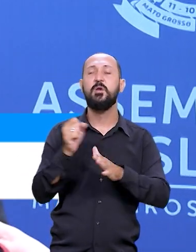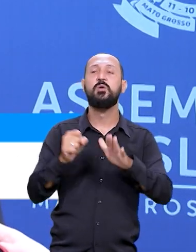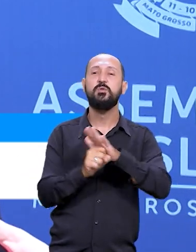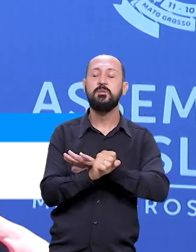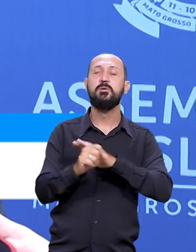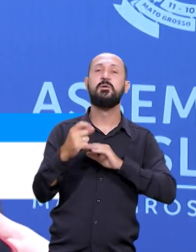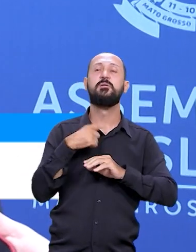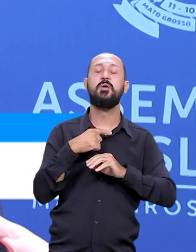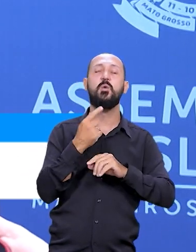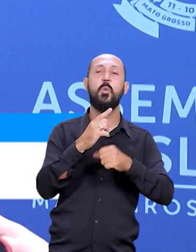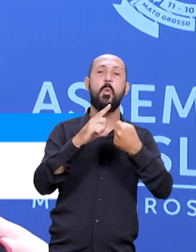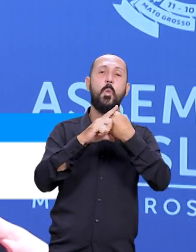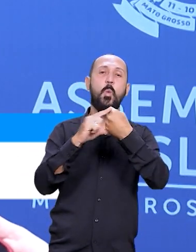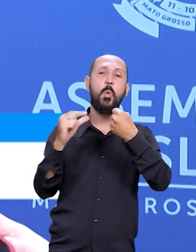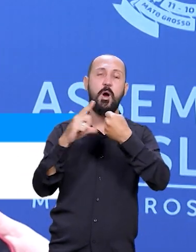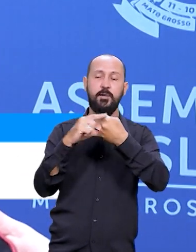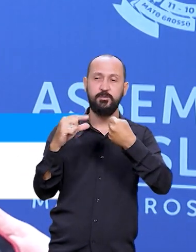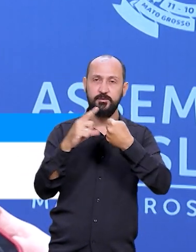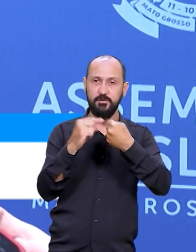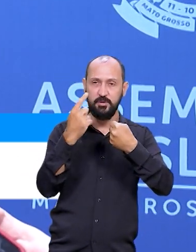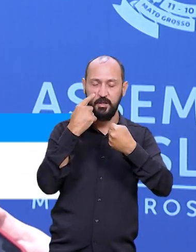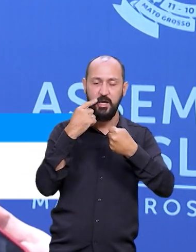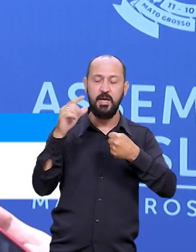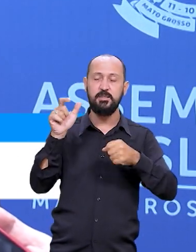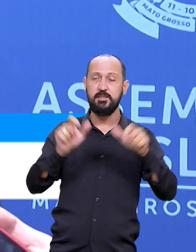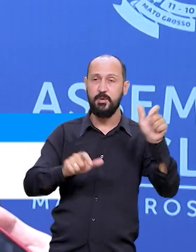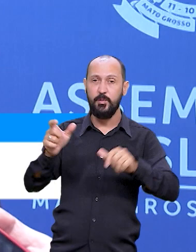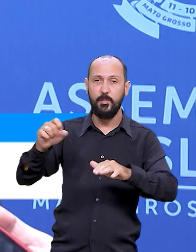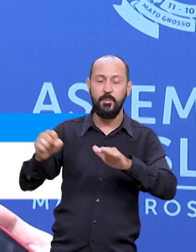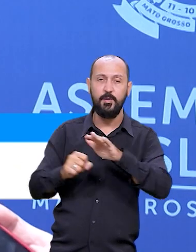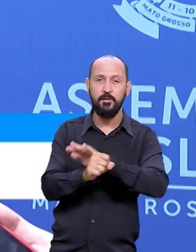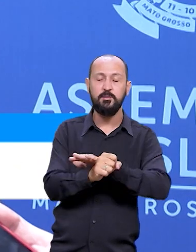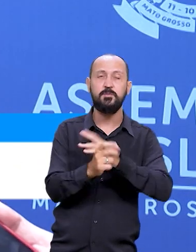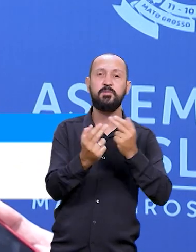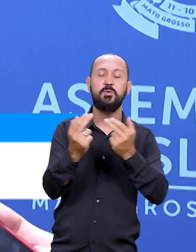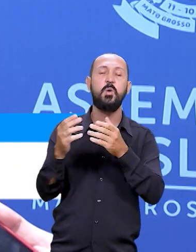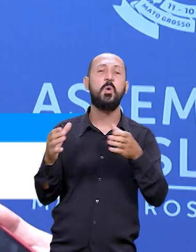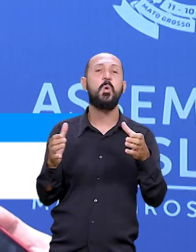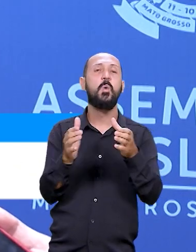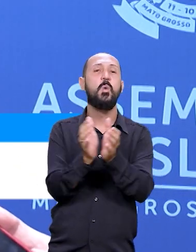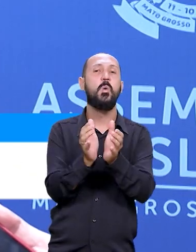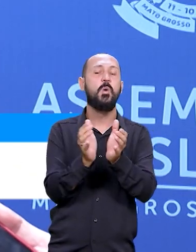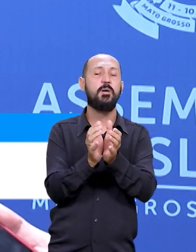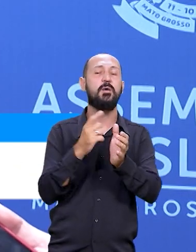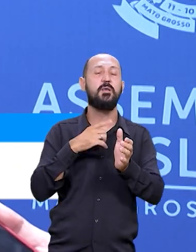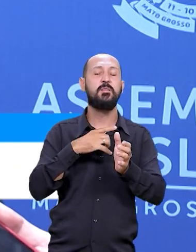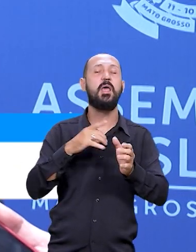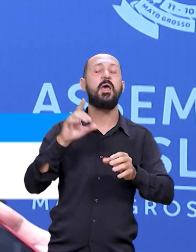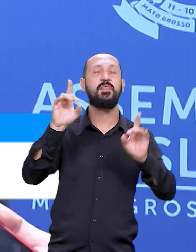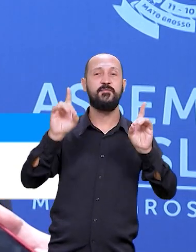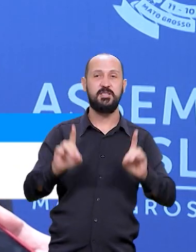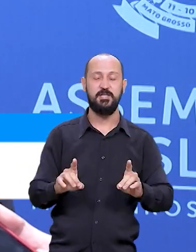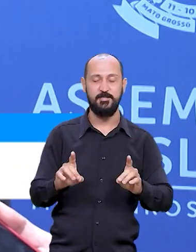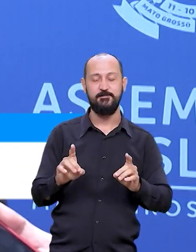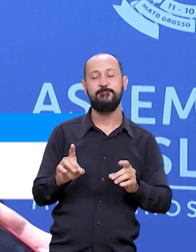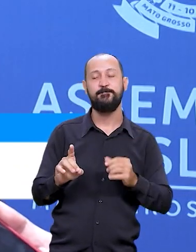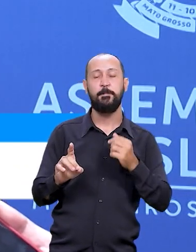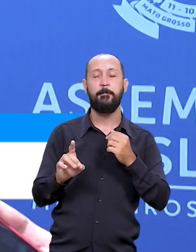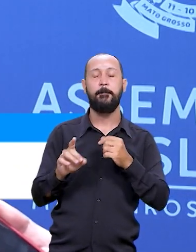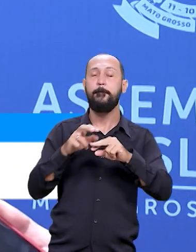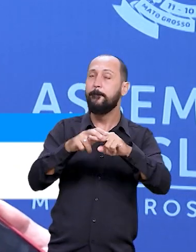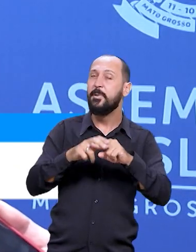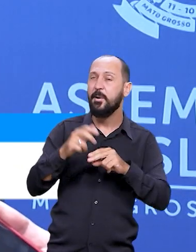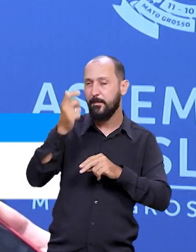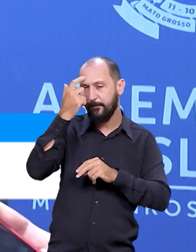inserir também, a lei tem um dos artigos que vai inserir essas pessoas no mesmo público das pessoas que têm a deficiência. Por isso